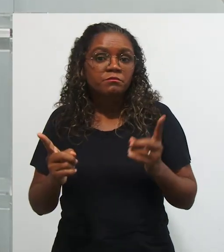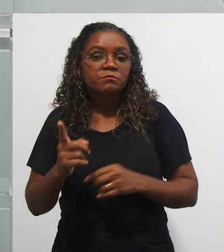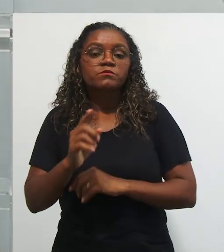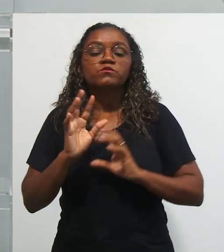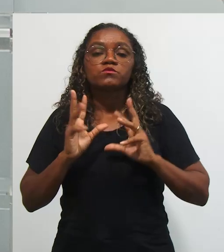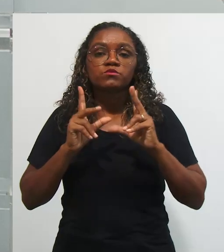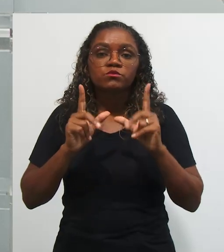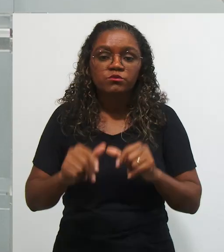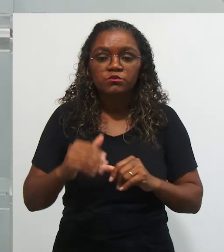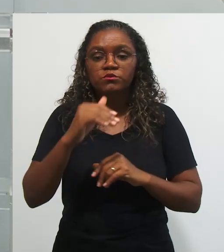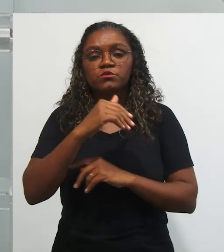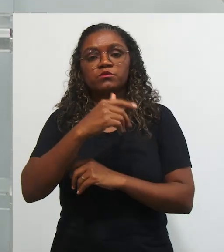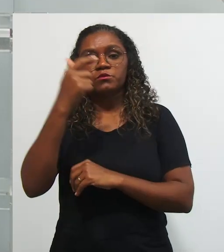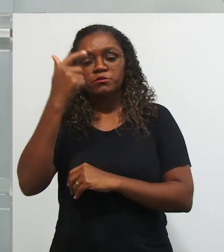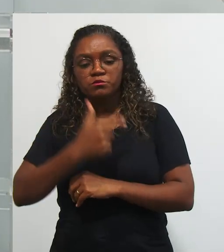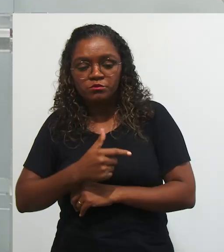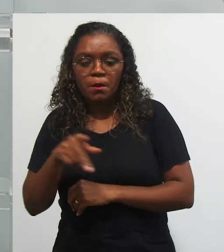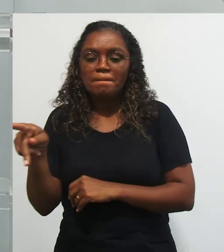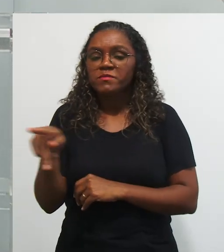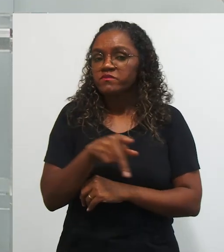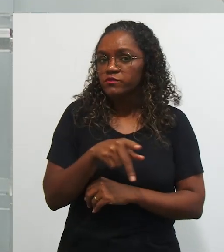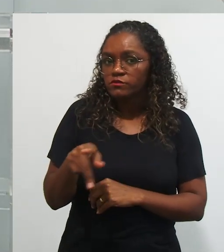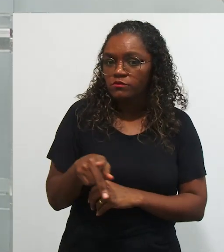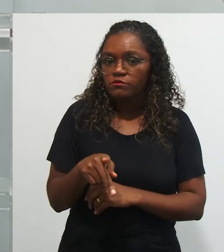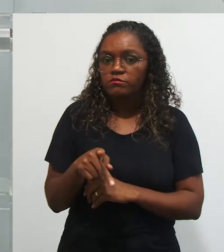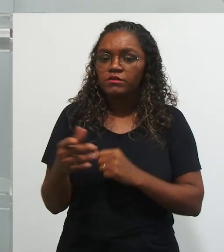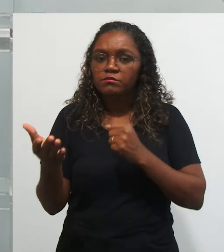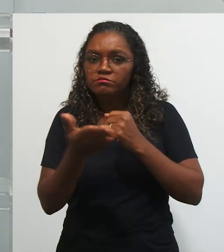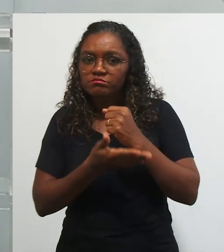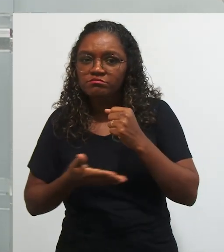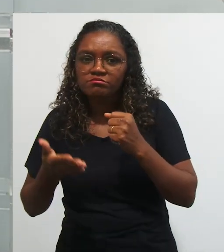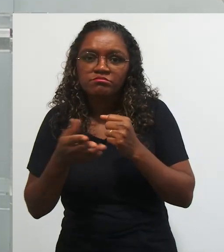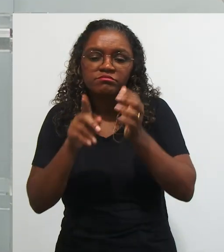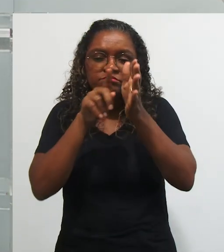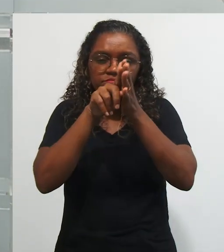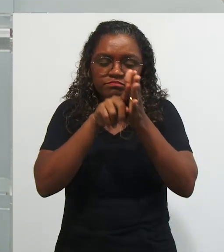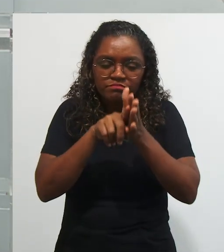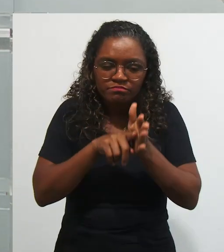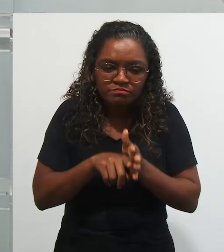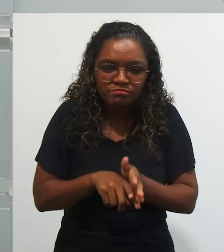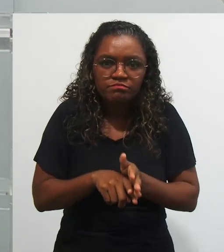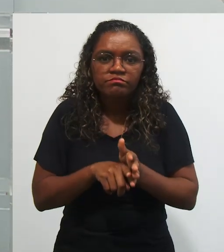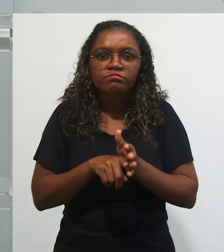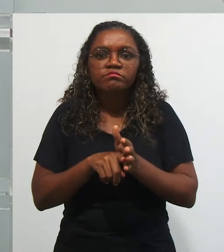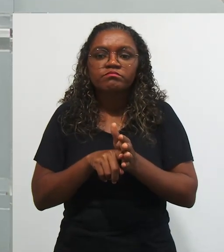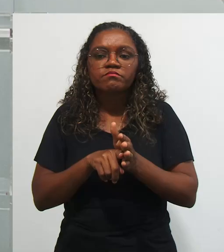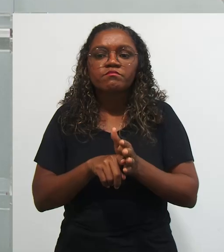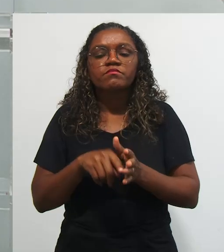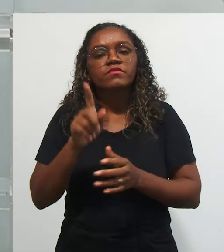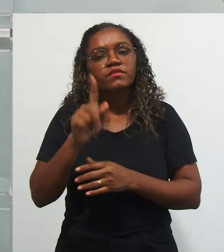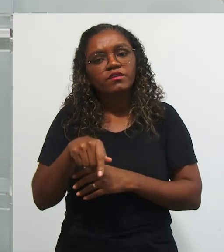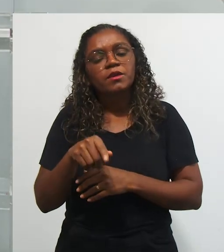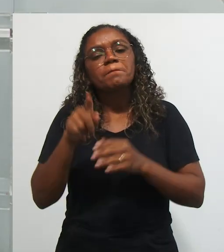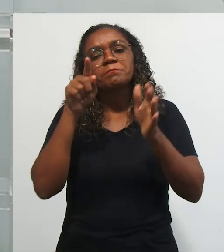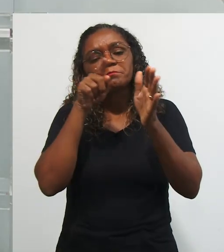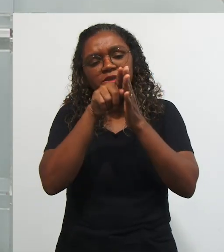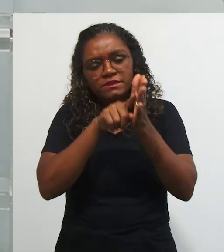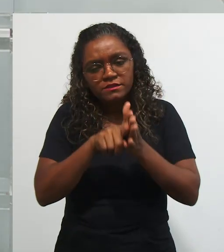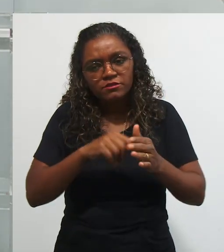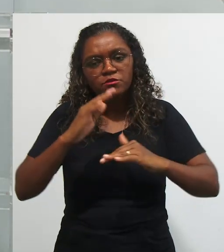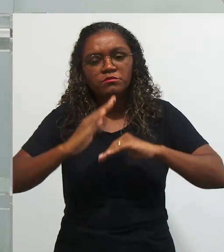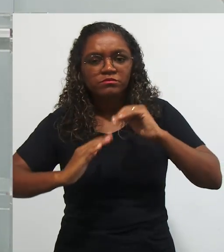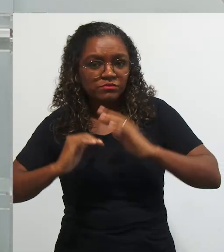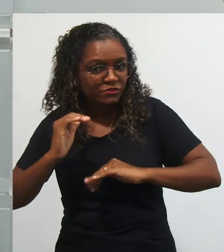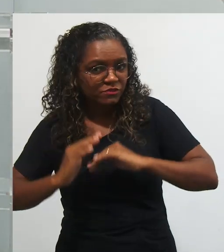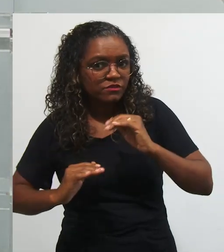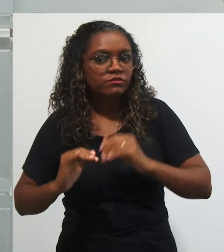Todo professor que se baseia pela pesquisa como princípio formativo, ele é um pesquisador, ele é